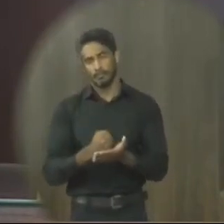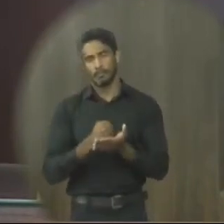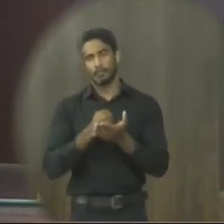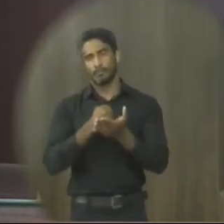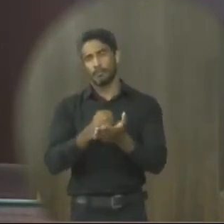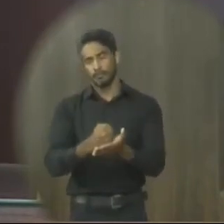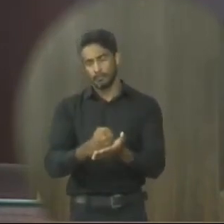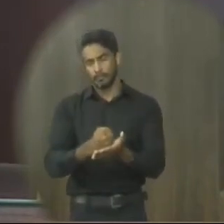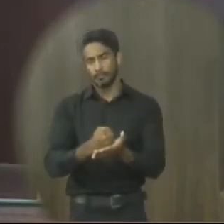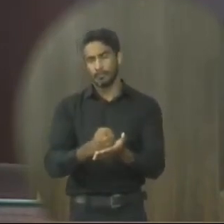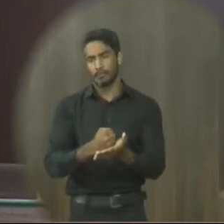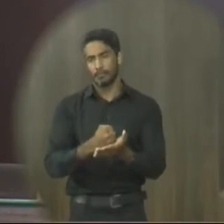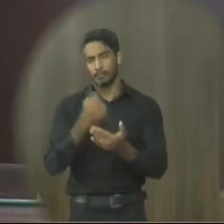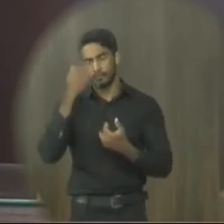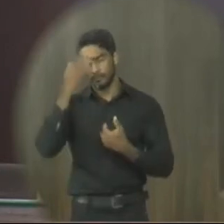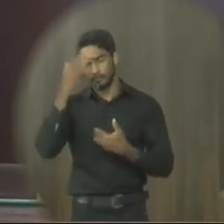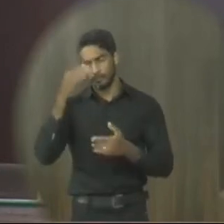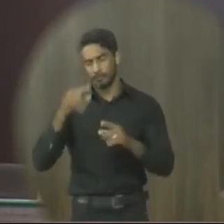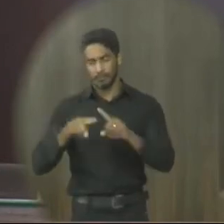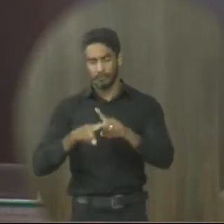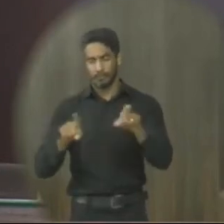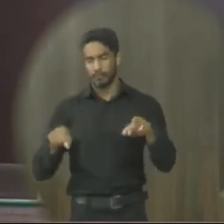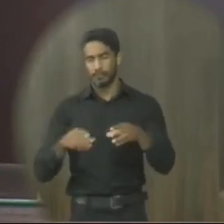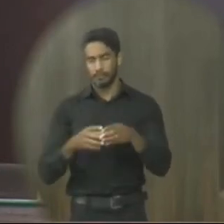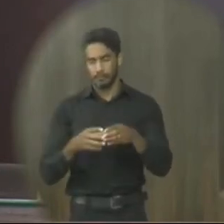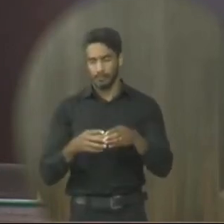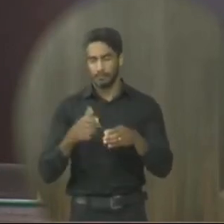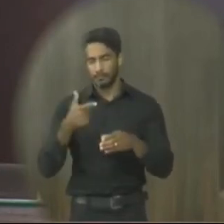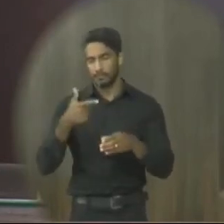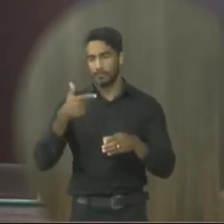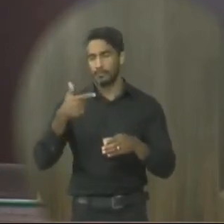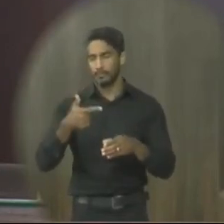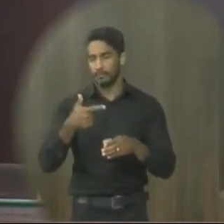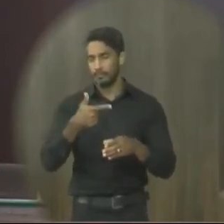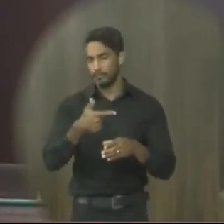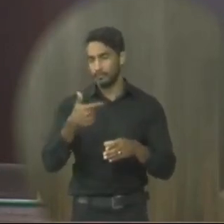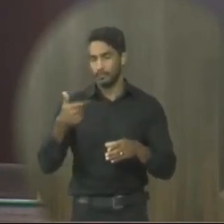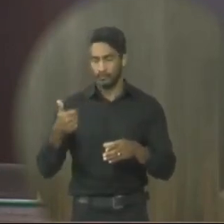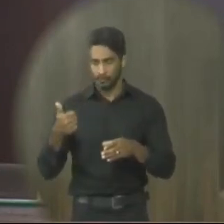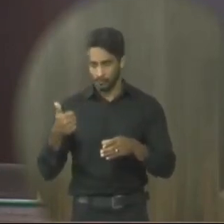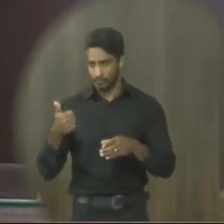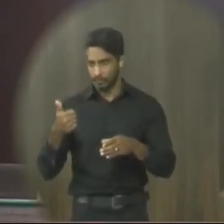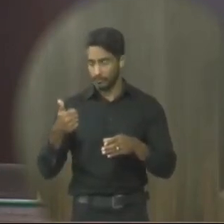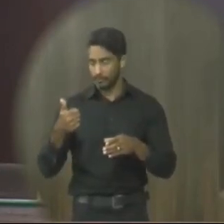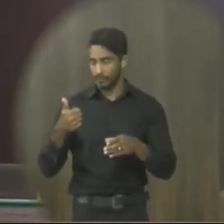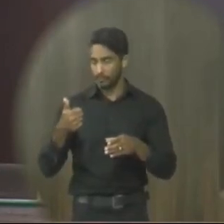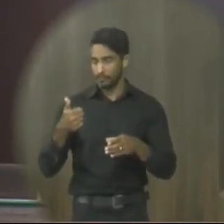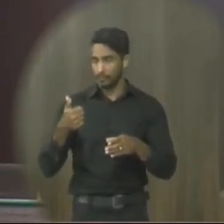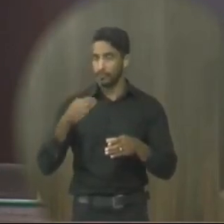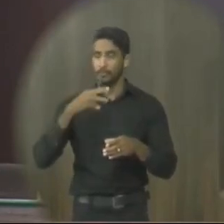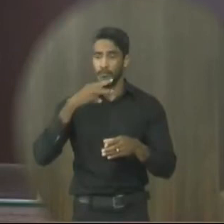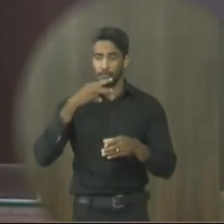pronto atendimento, agradeço. Sala de sessões, 21/2022.